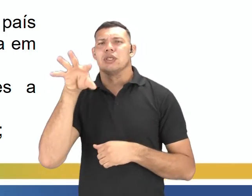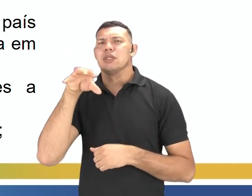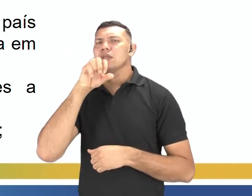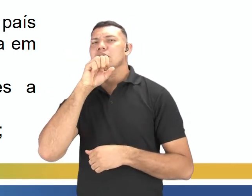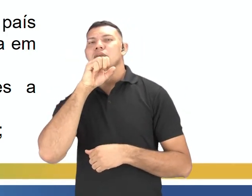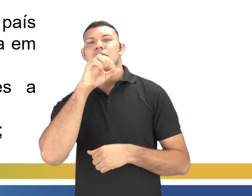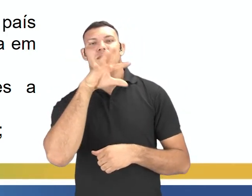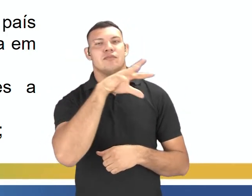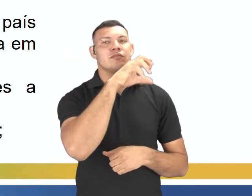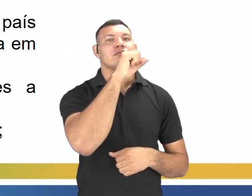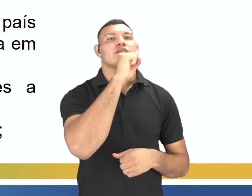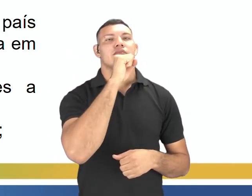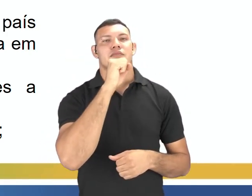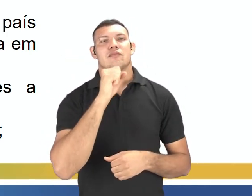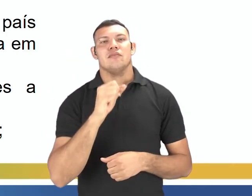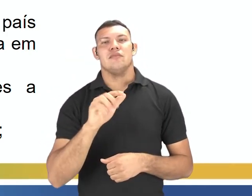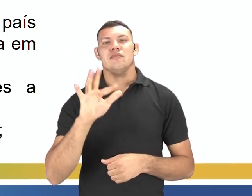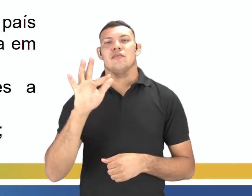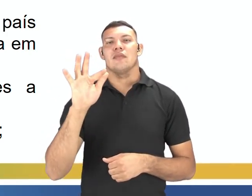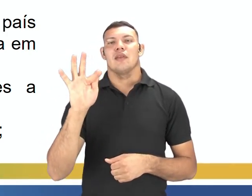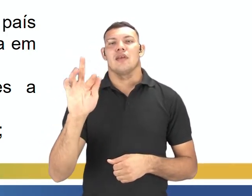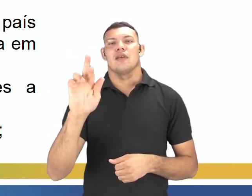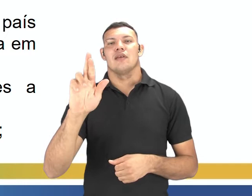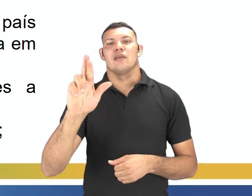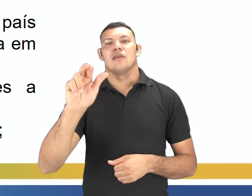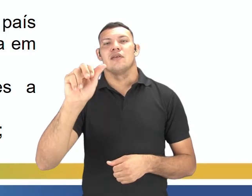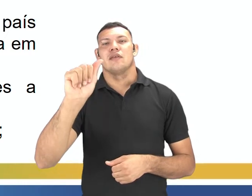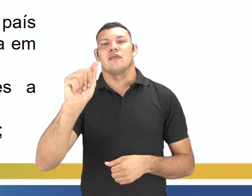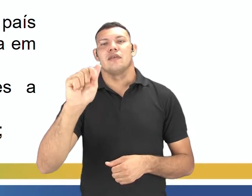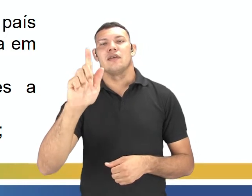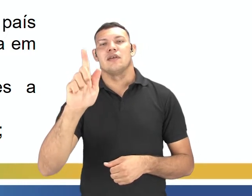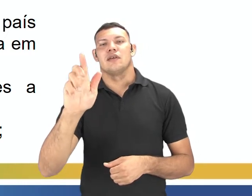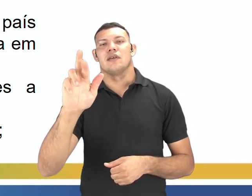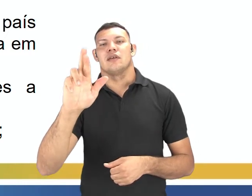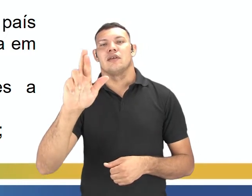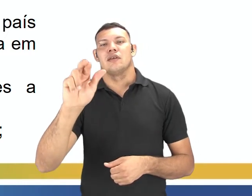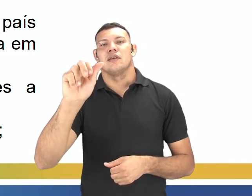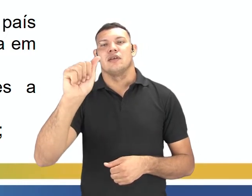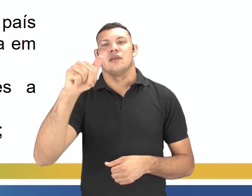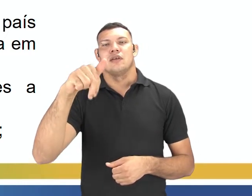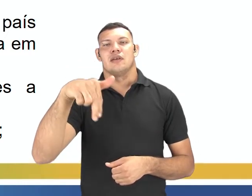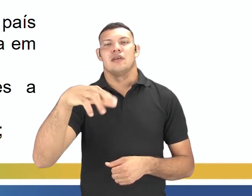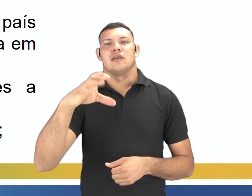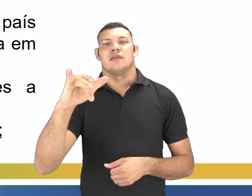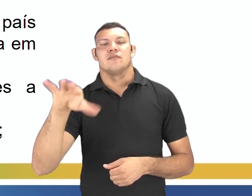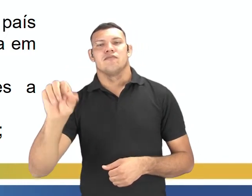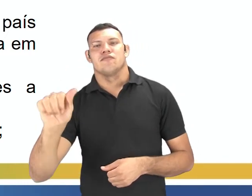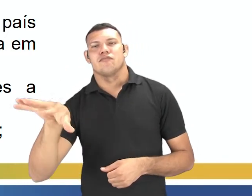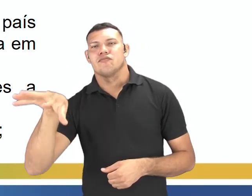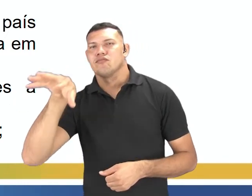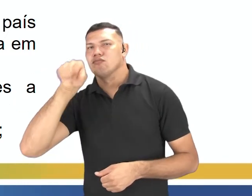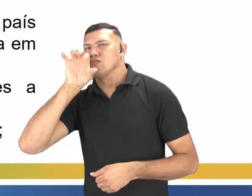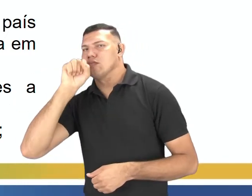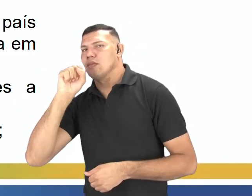Quem tem fragrância são coisas que têm odores. Geralmente a gente